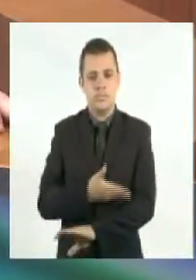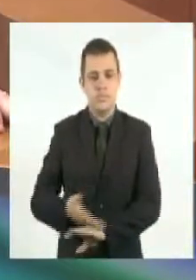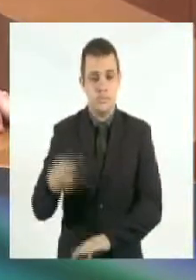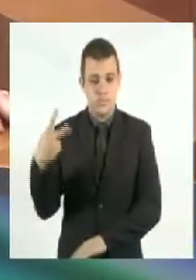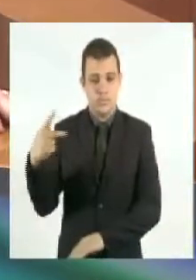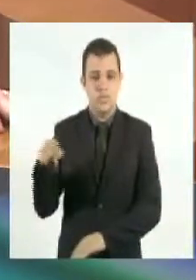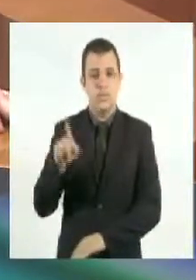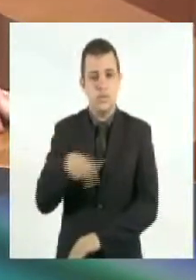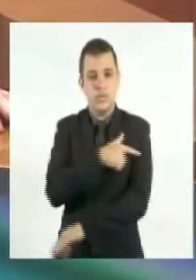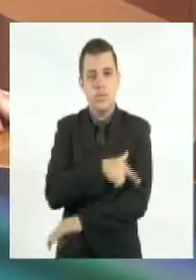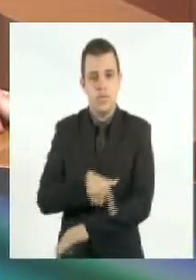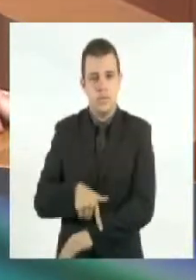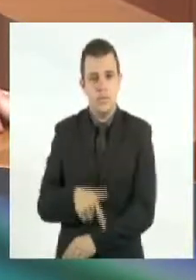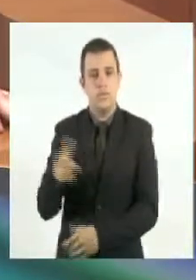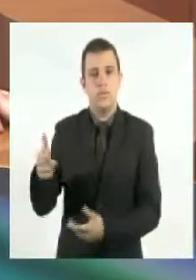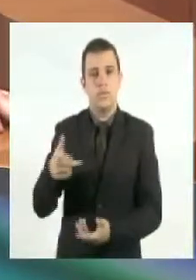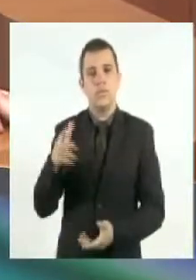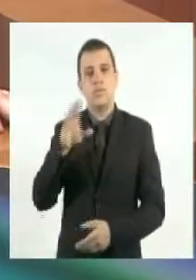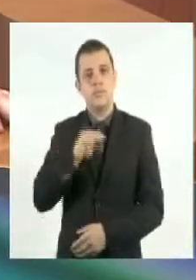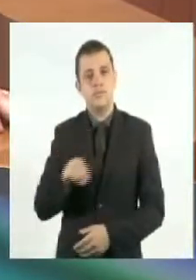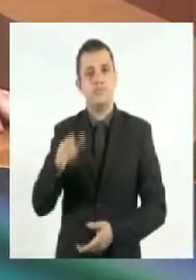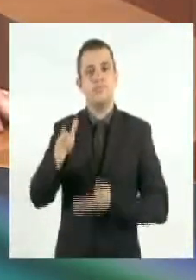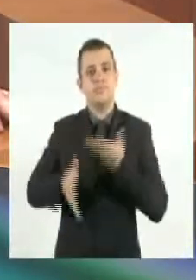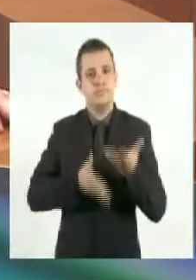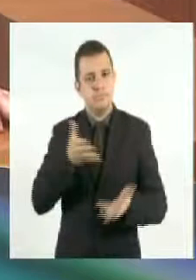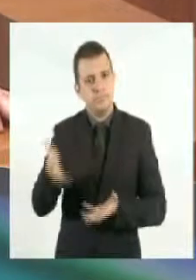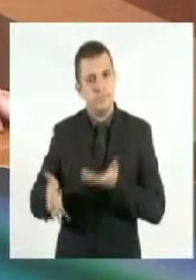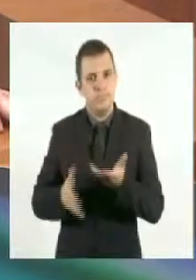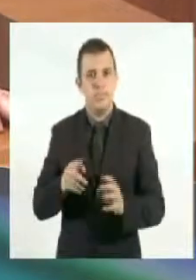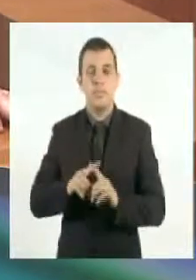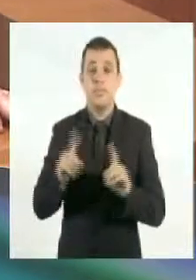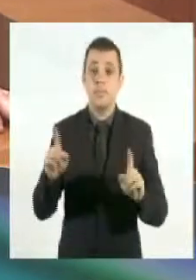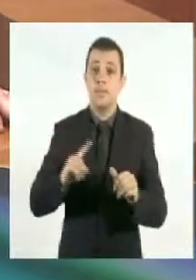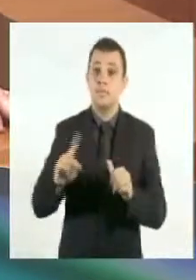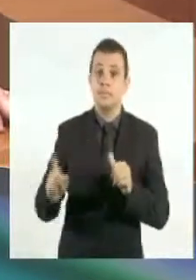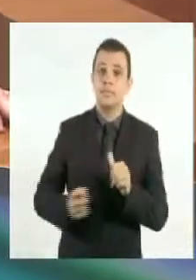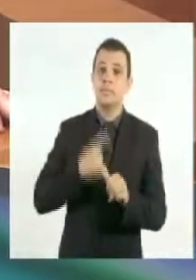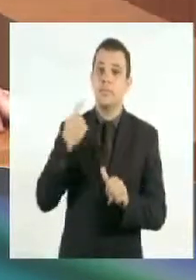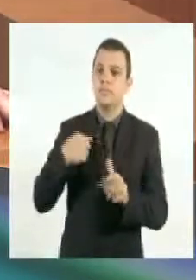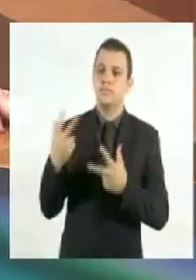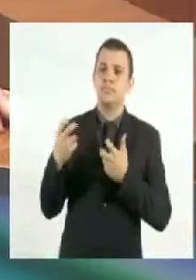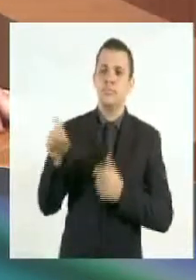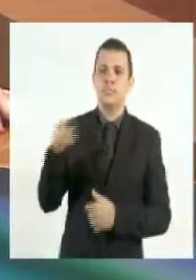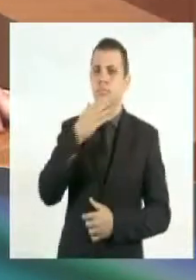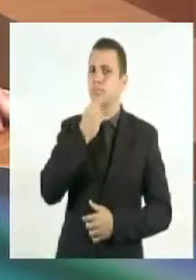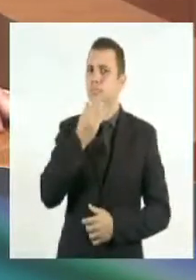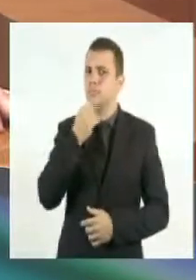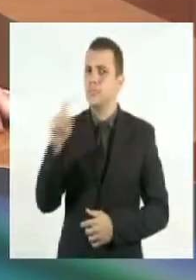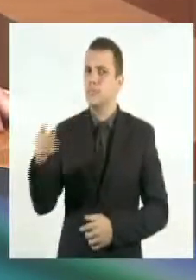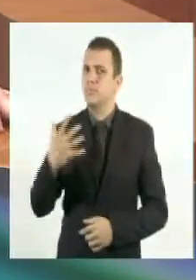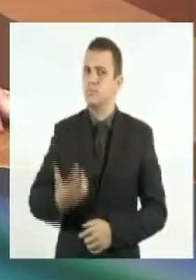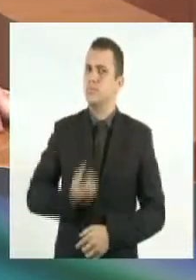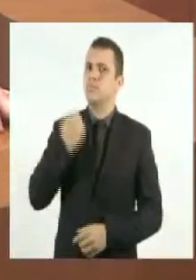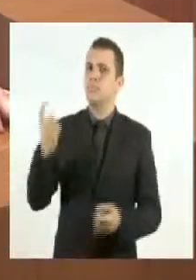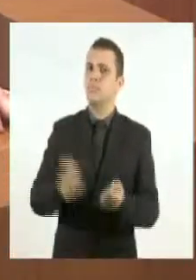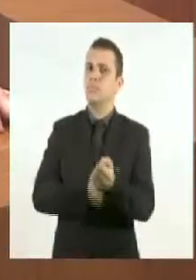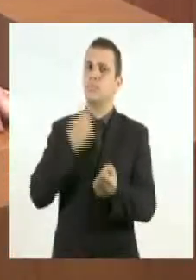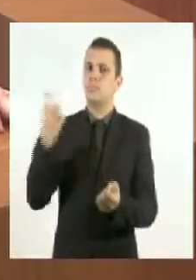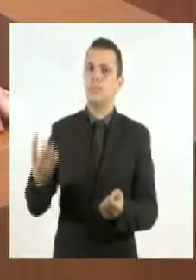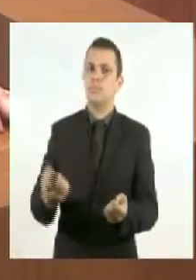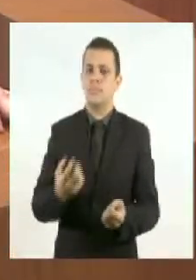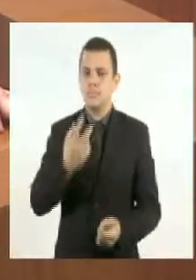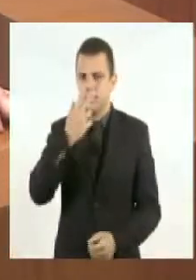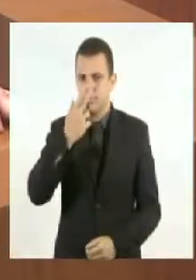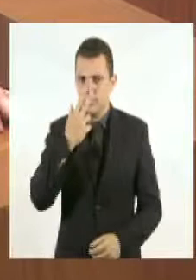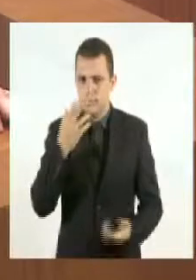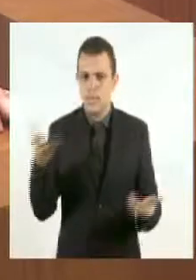cuidadoso com as palavras. Primeira vez que vejo o deputado Souza Neto se exceder a ponto